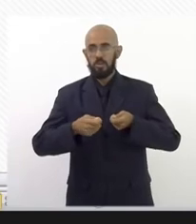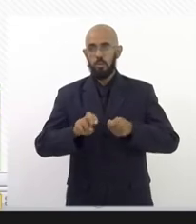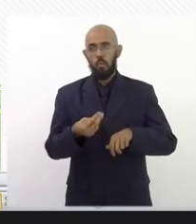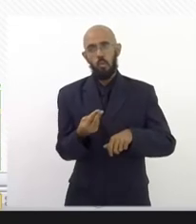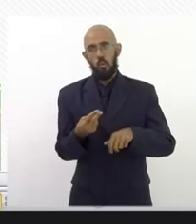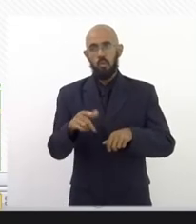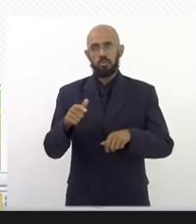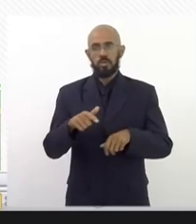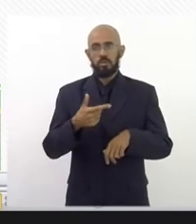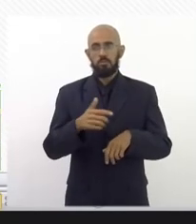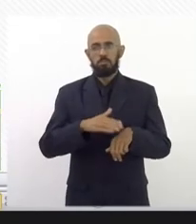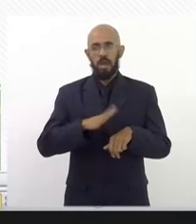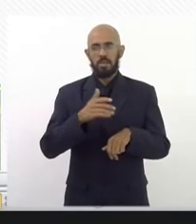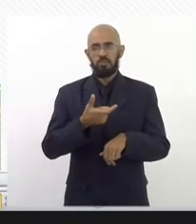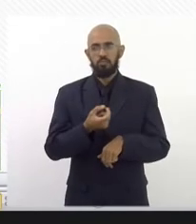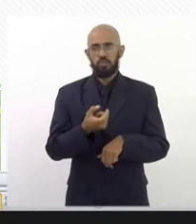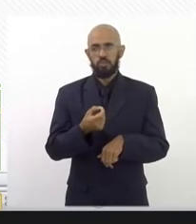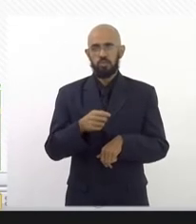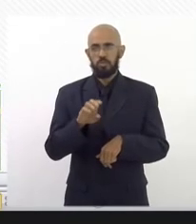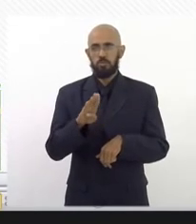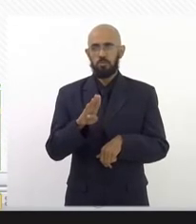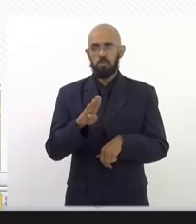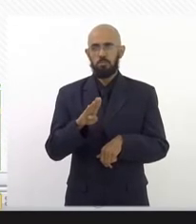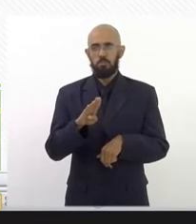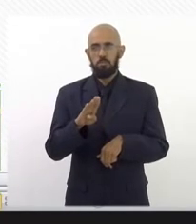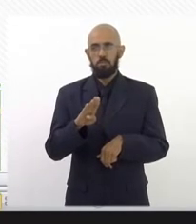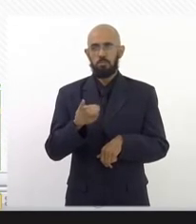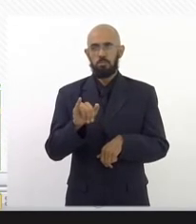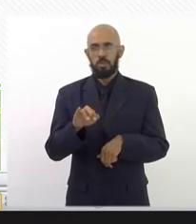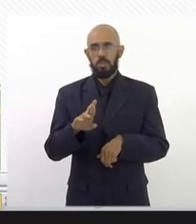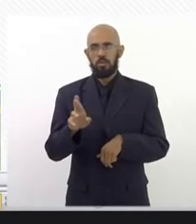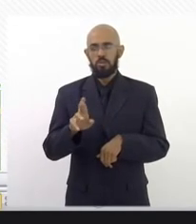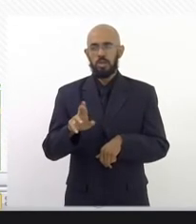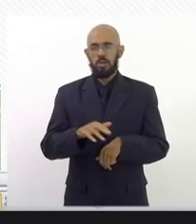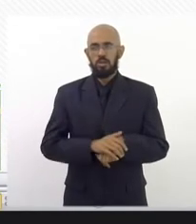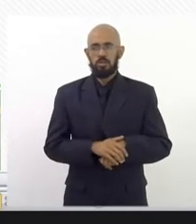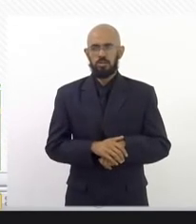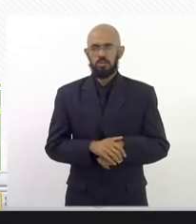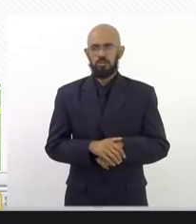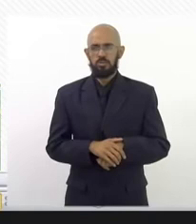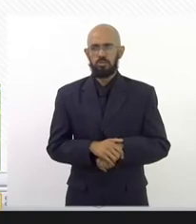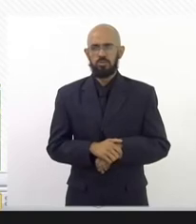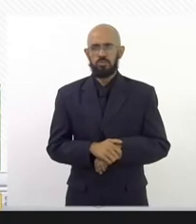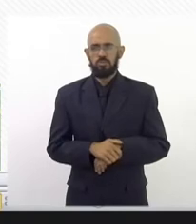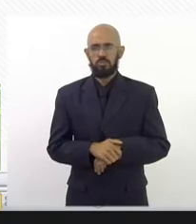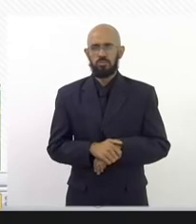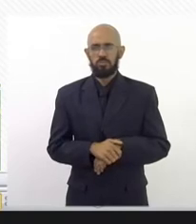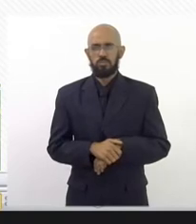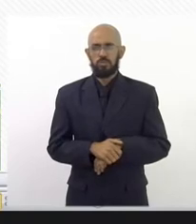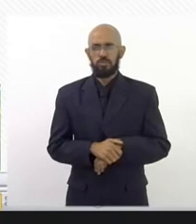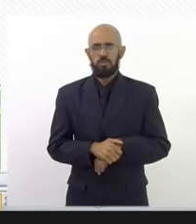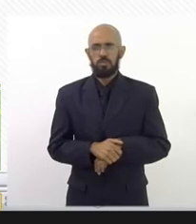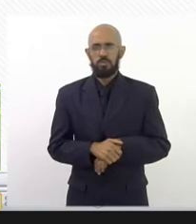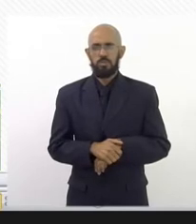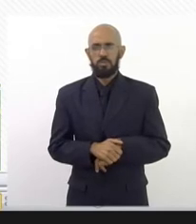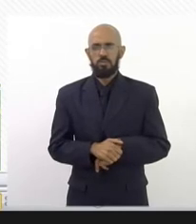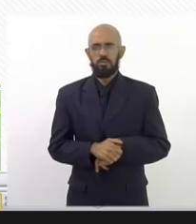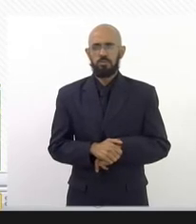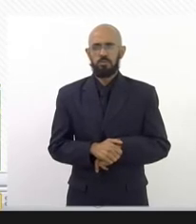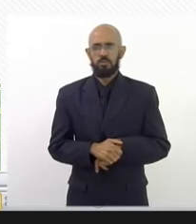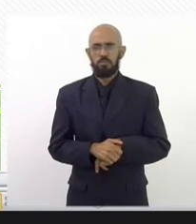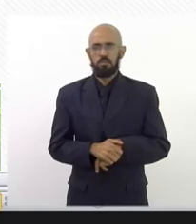uns 20 milhões, teria passado de 200 milhões, uns 204, 205 milhões. E